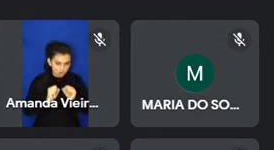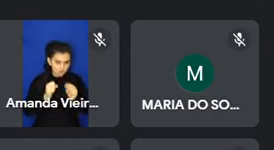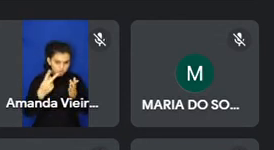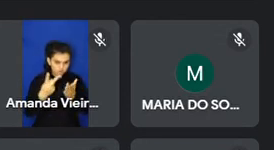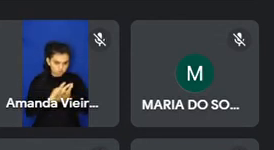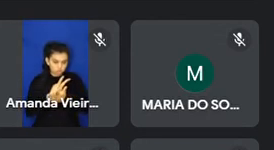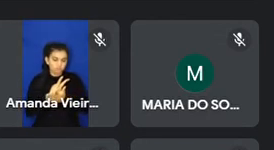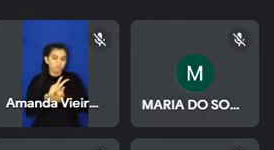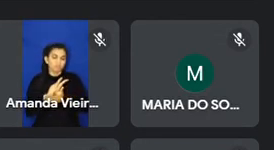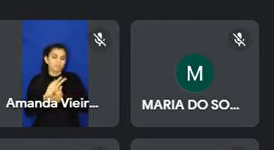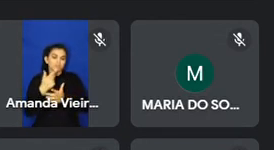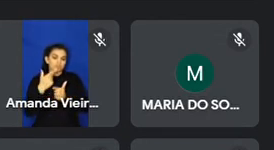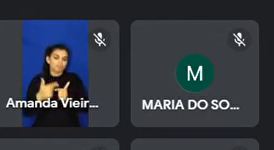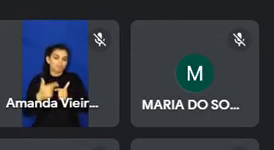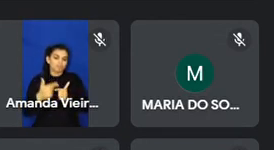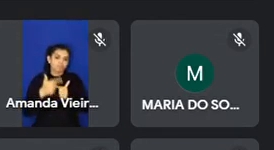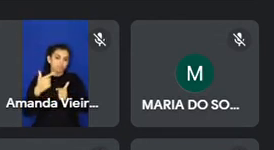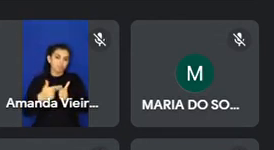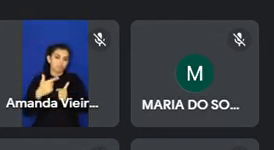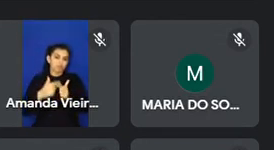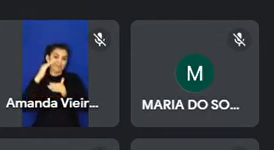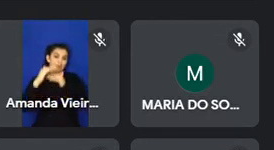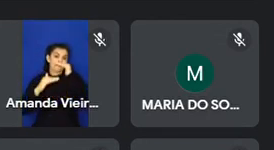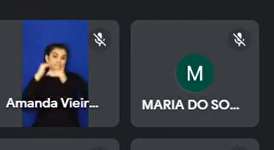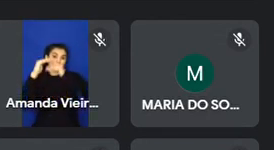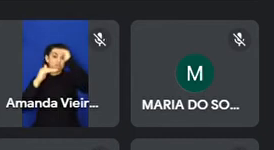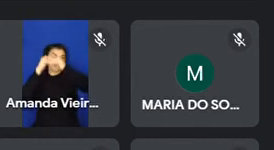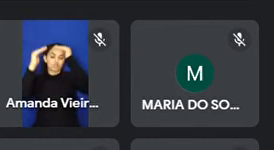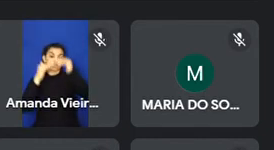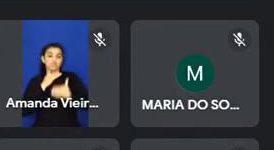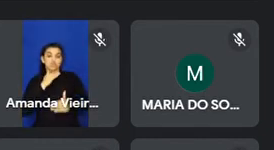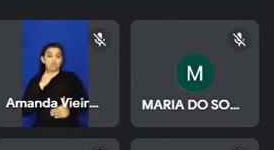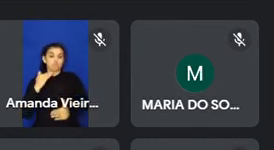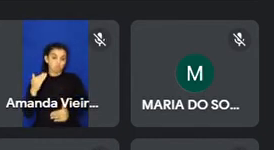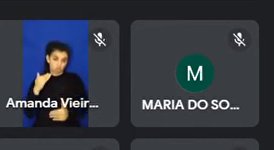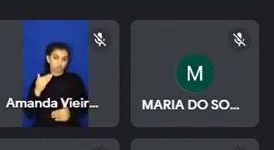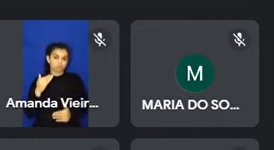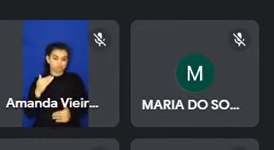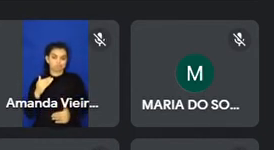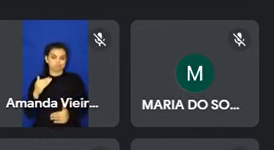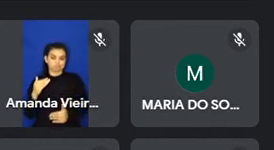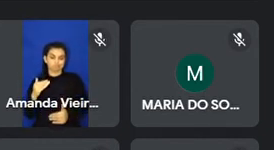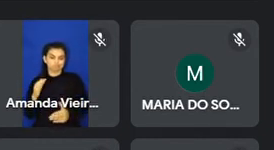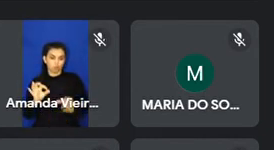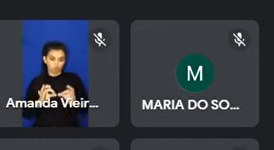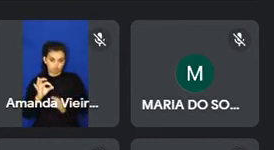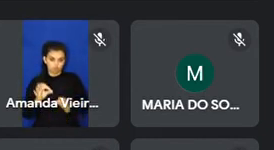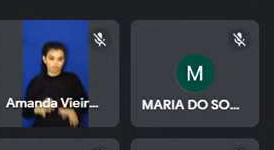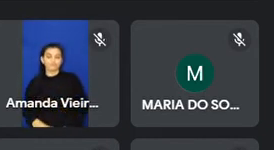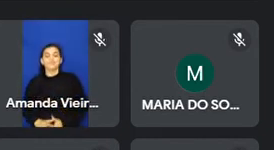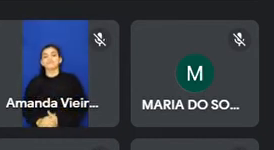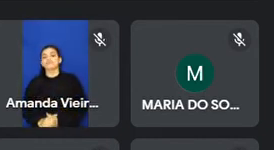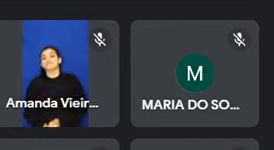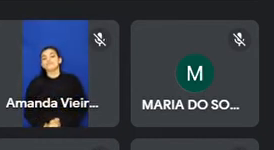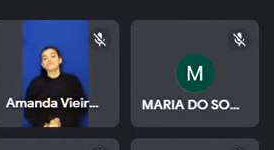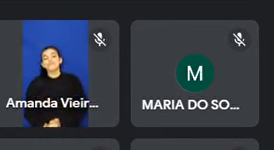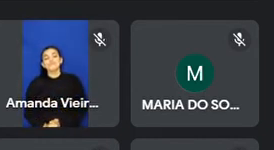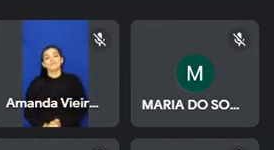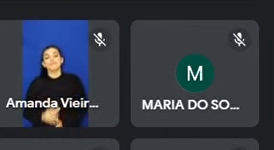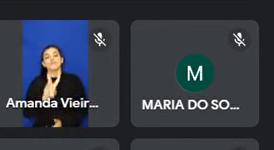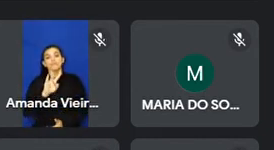processo de morte, de inativação desse micro-organismo, certo? Então, vai precisar de reforço para que